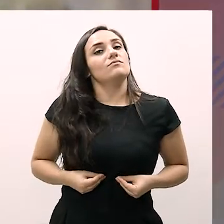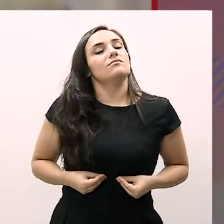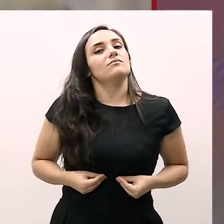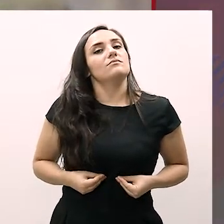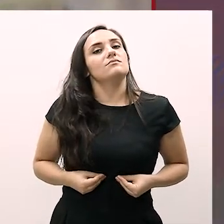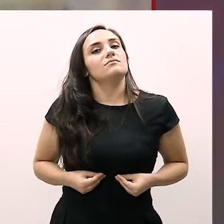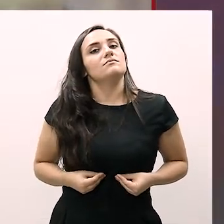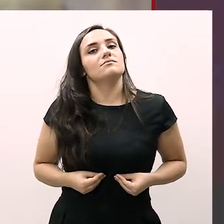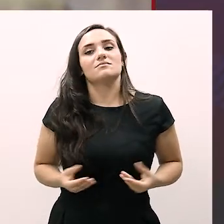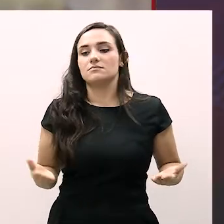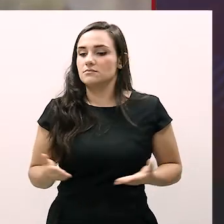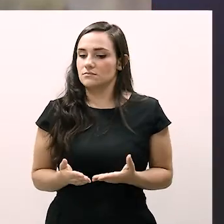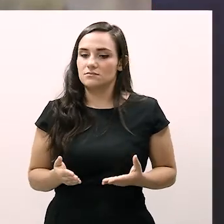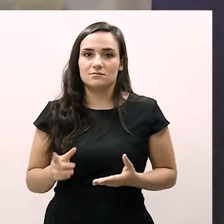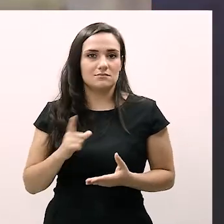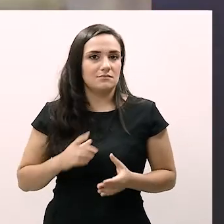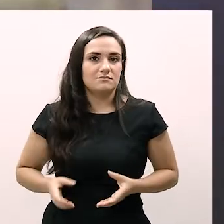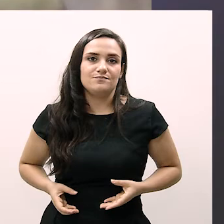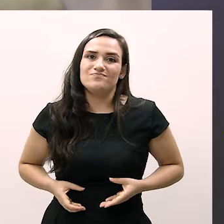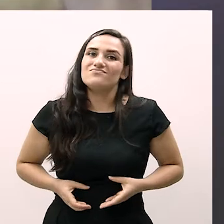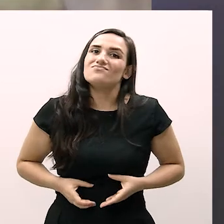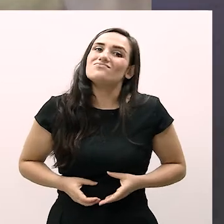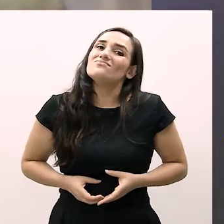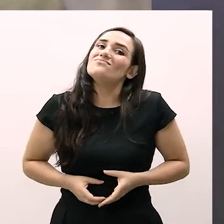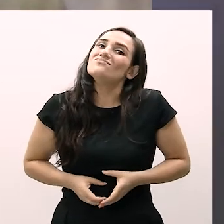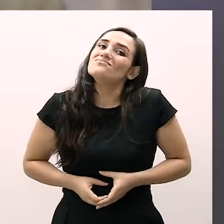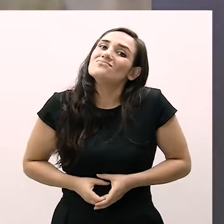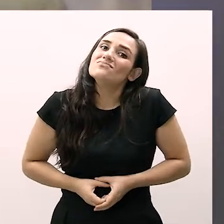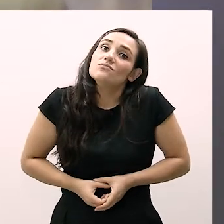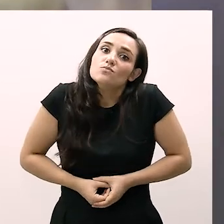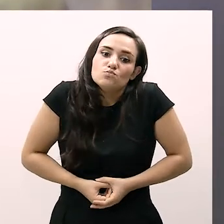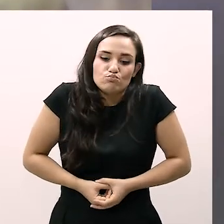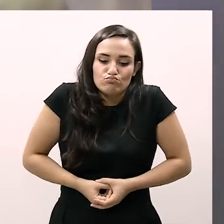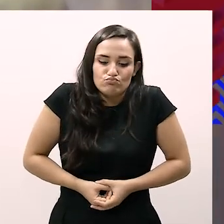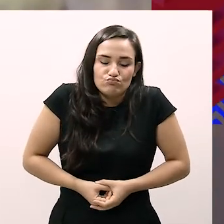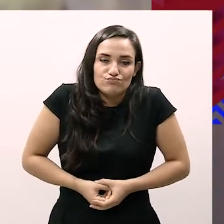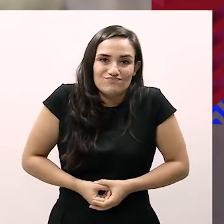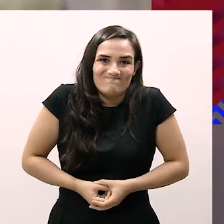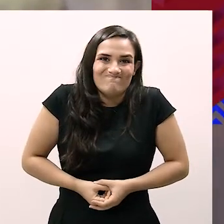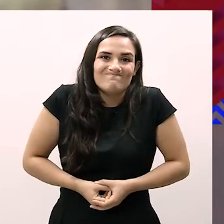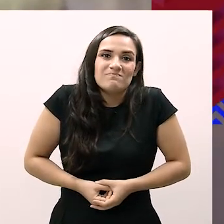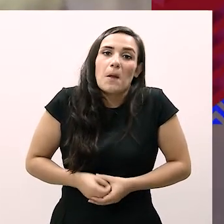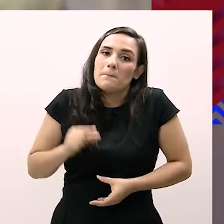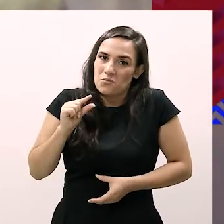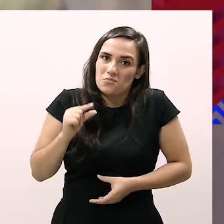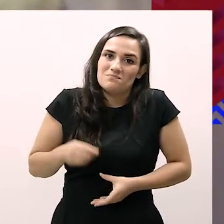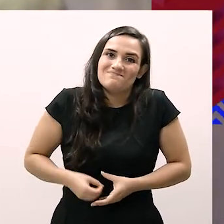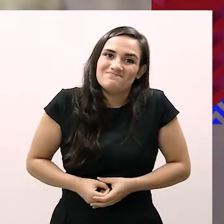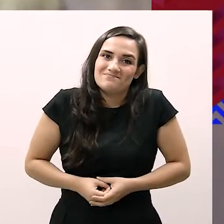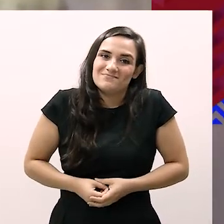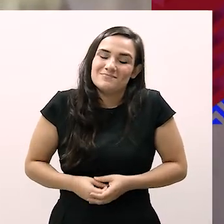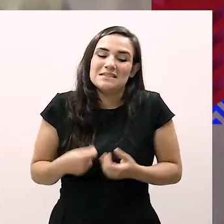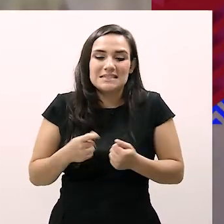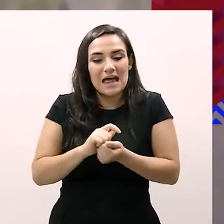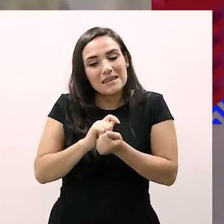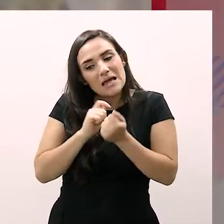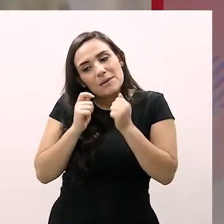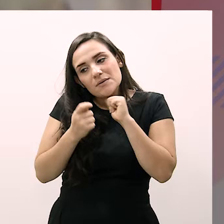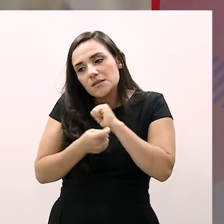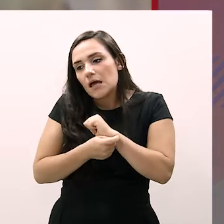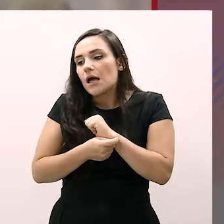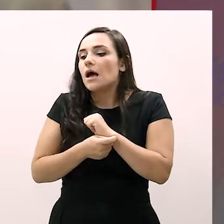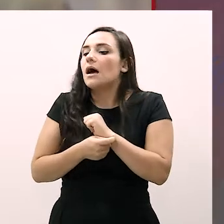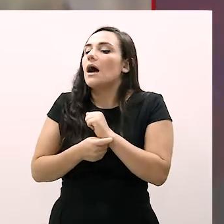do reservatório gástrico, que não permite que ele coma na mesma quantidade, ele tem a questão